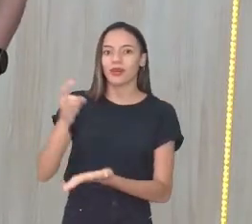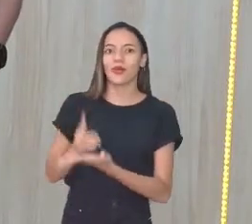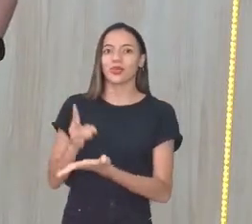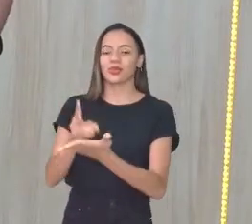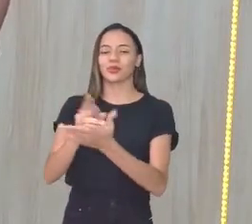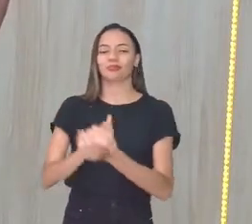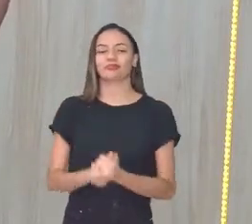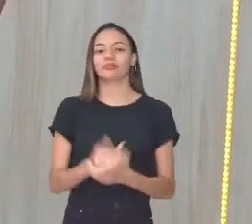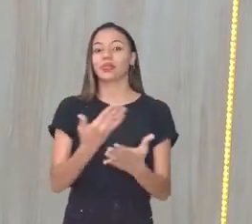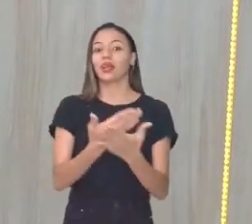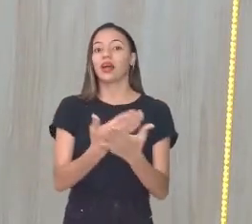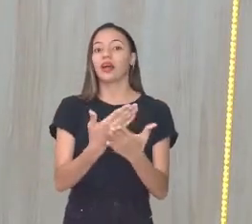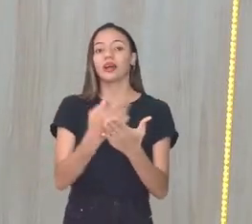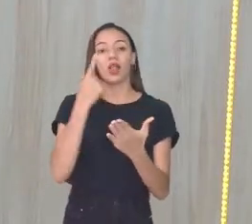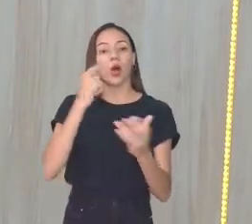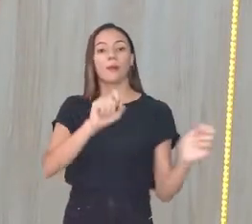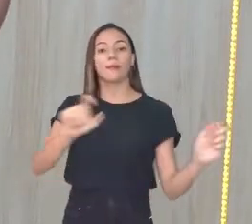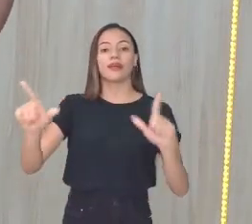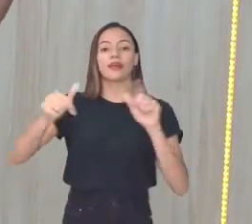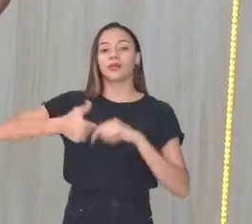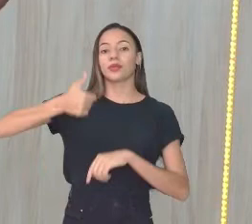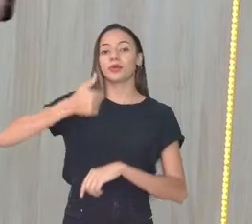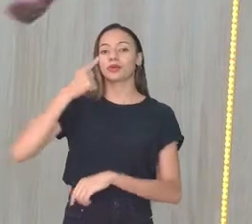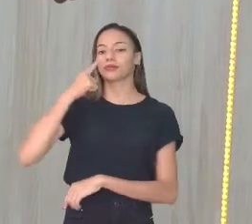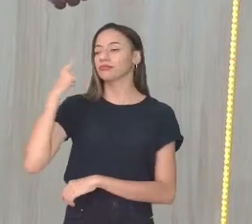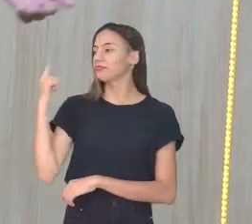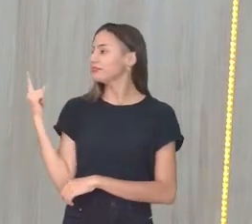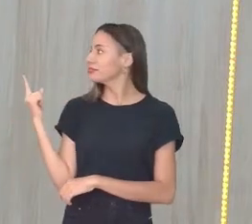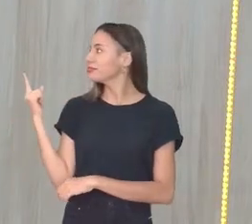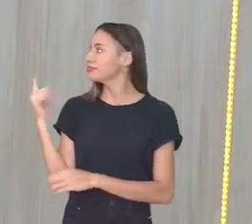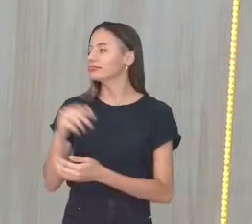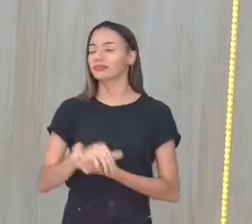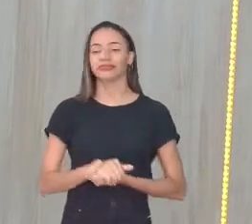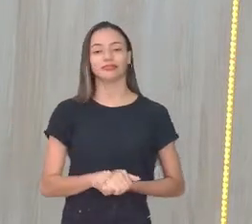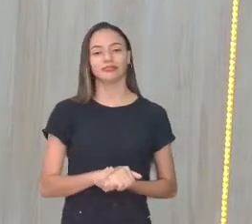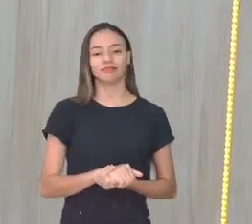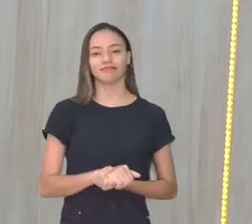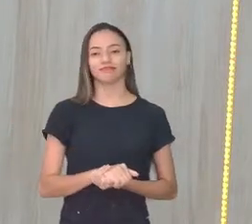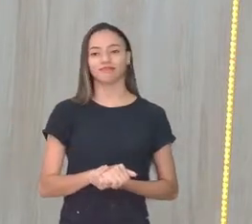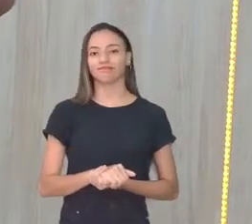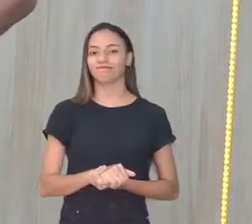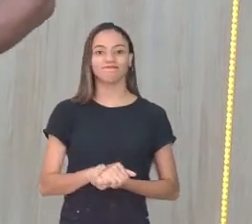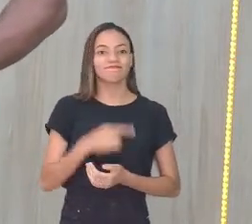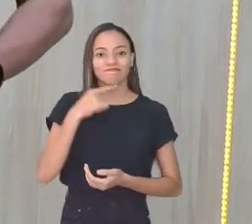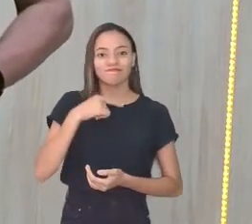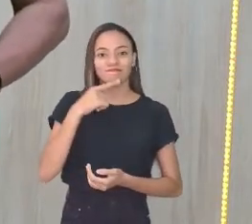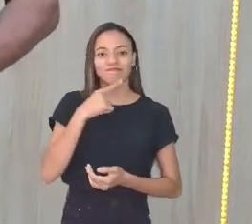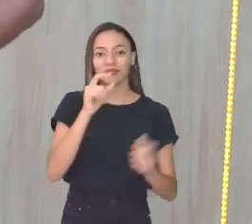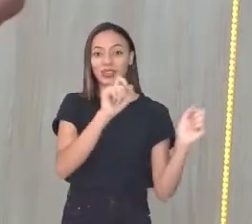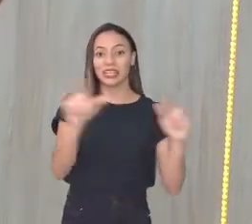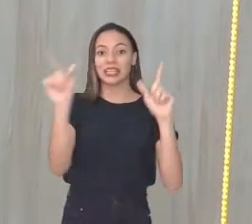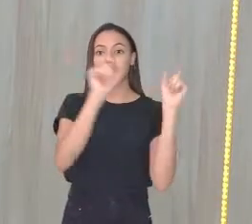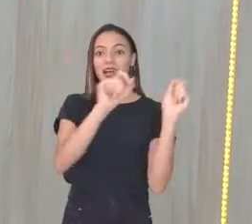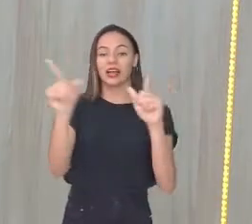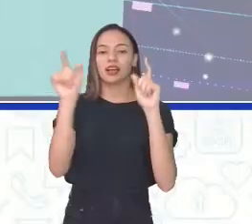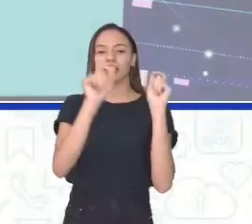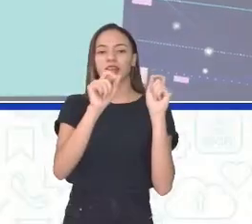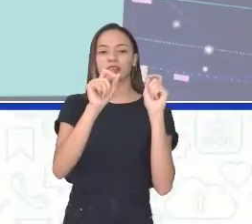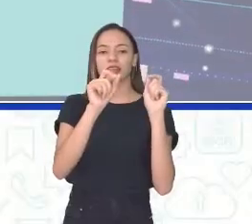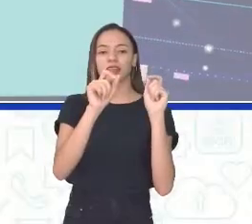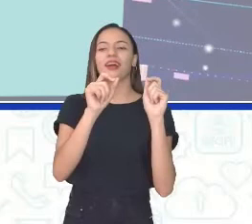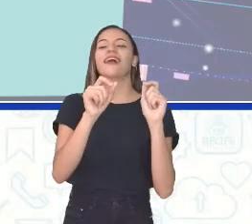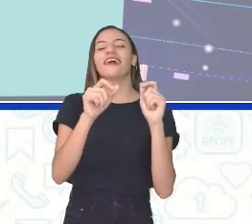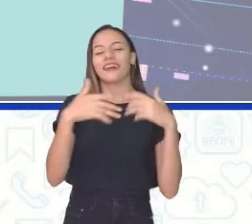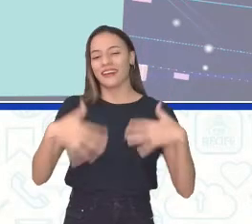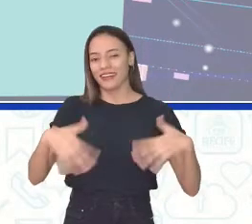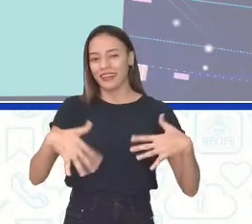trabalho com a aula de hoje. Primeiro slide aí. Primeiro slide não chegou aí na tela. Bota aí, isso